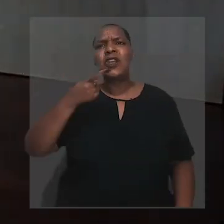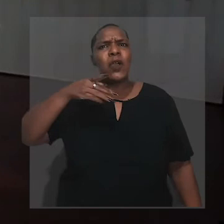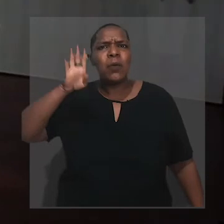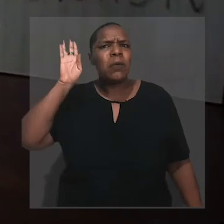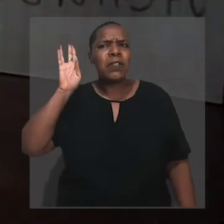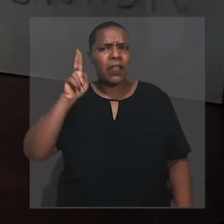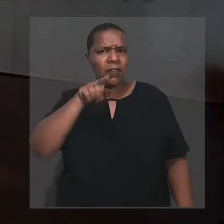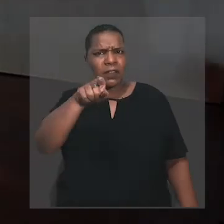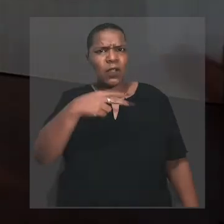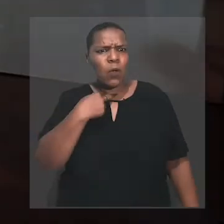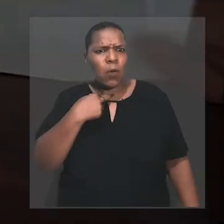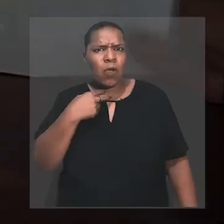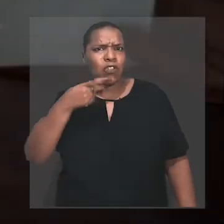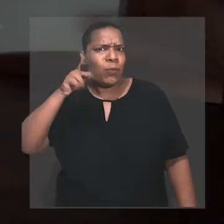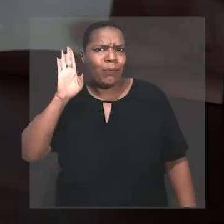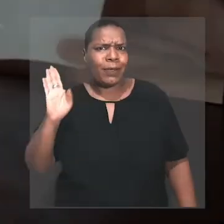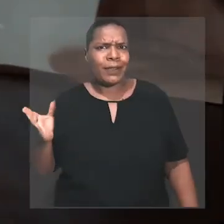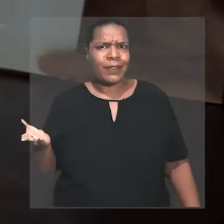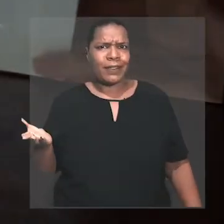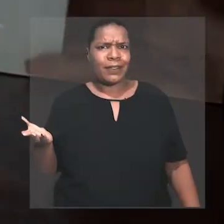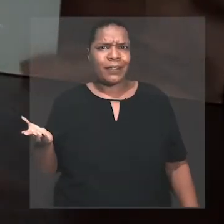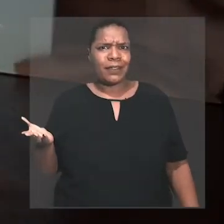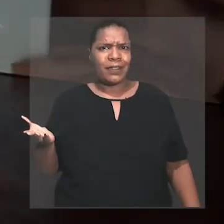garantir. E nem prometer o que você não pode prometer.